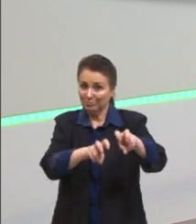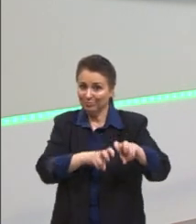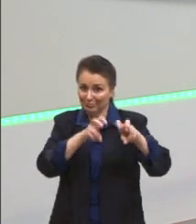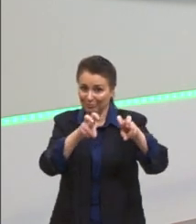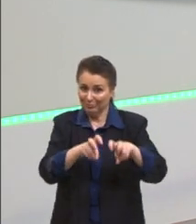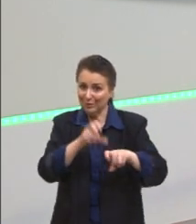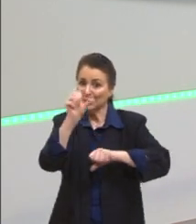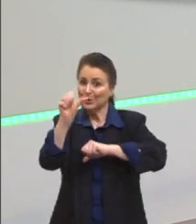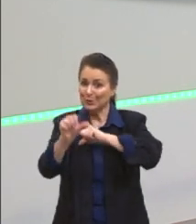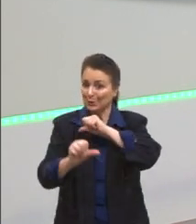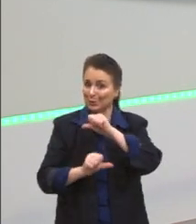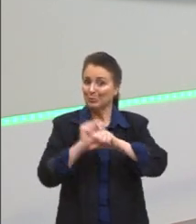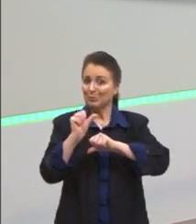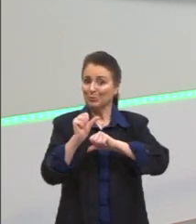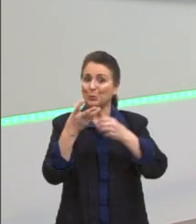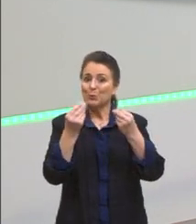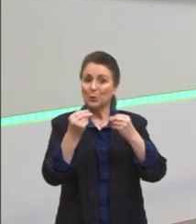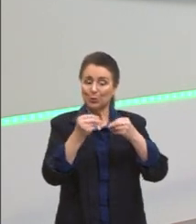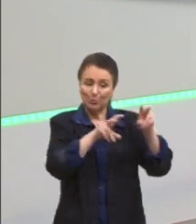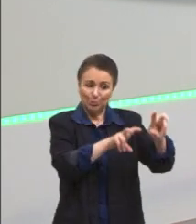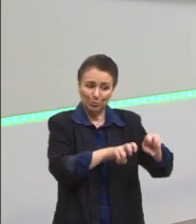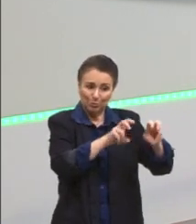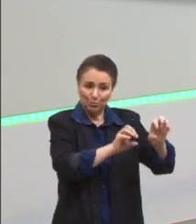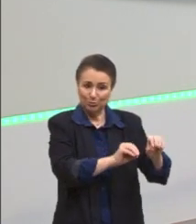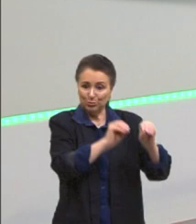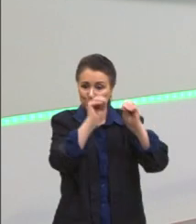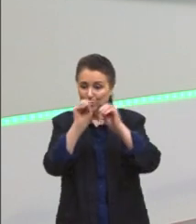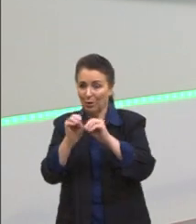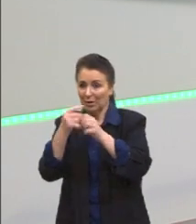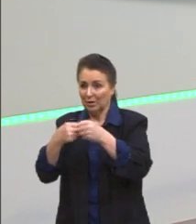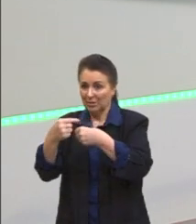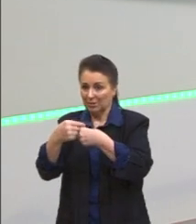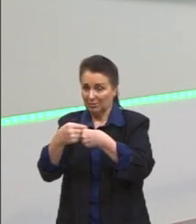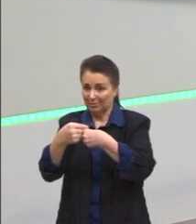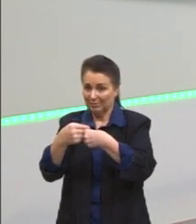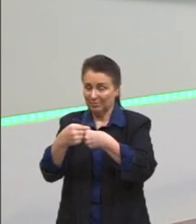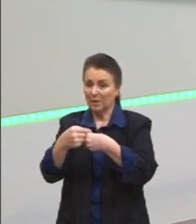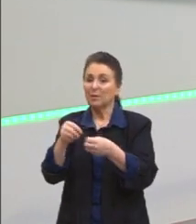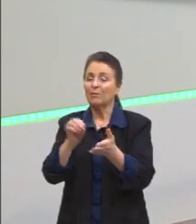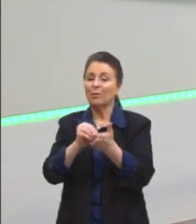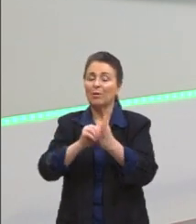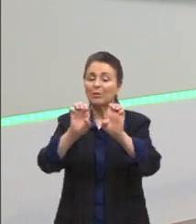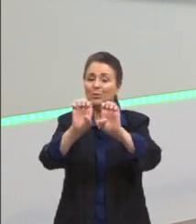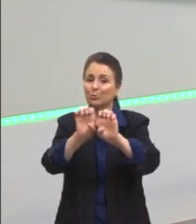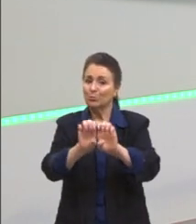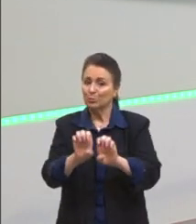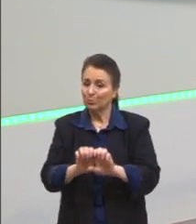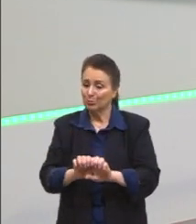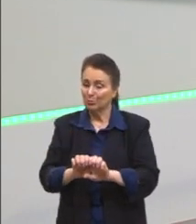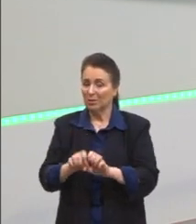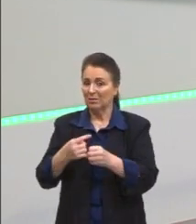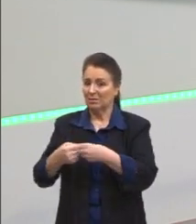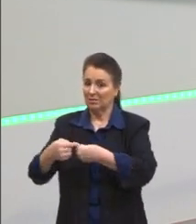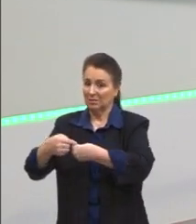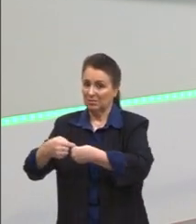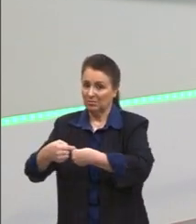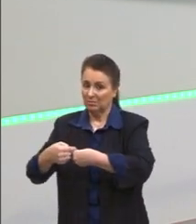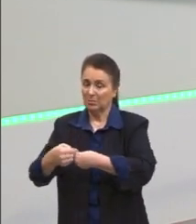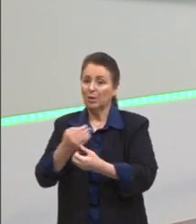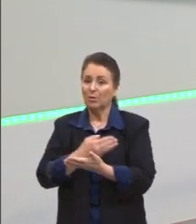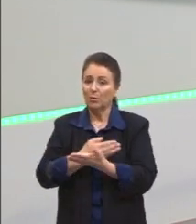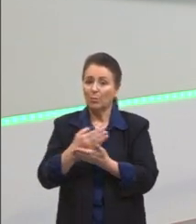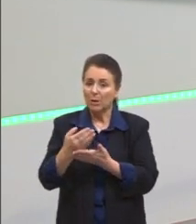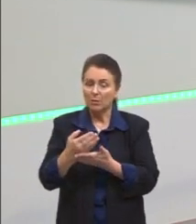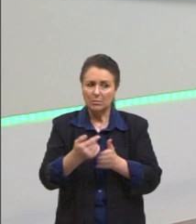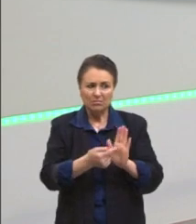para a cidade e essa é a forma desestruturada como isso aconteceu e aí ocorrem as várias manifestações